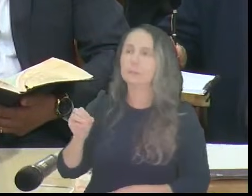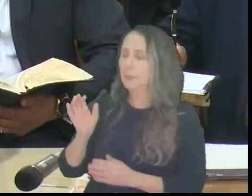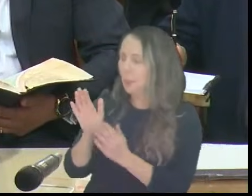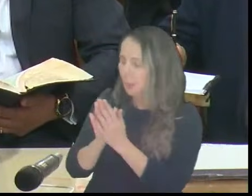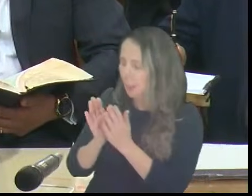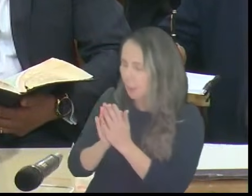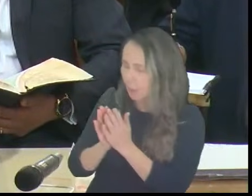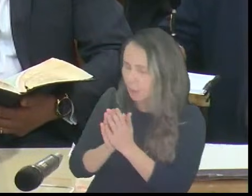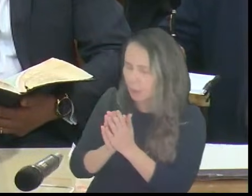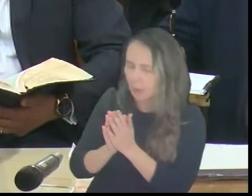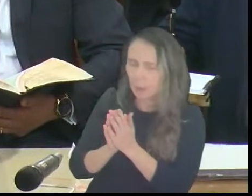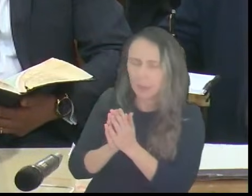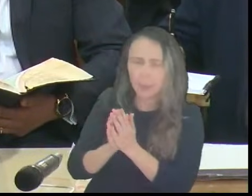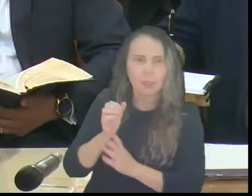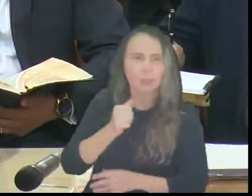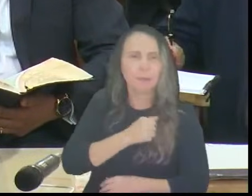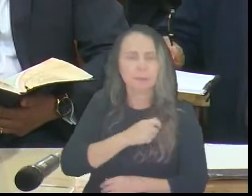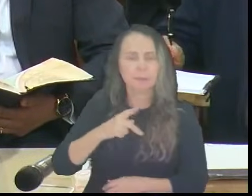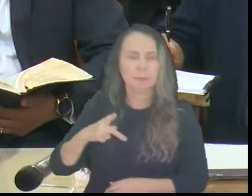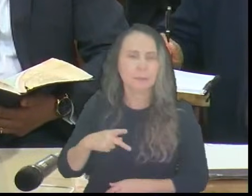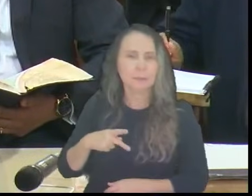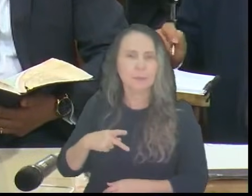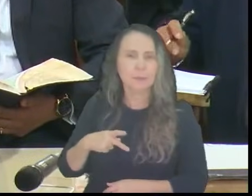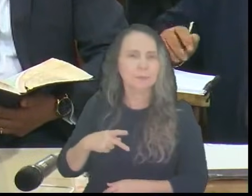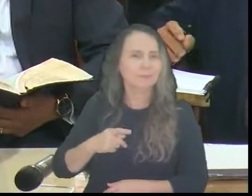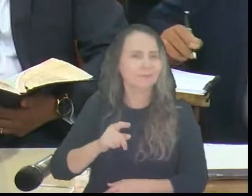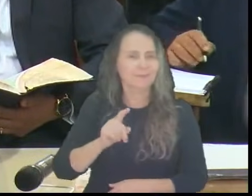oração? Ao Senhor.